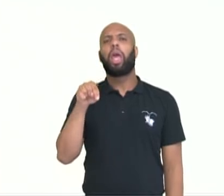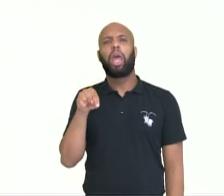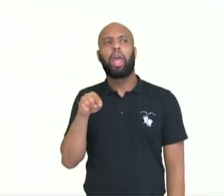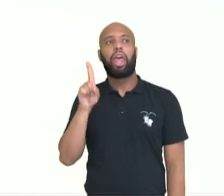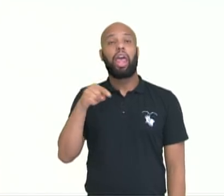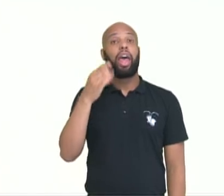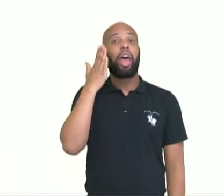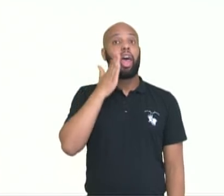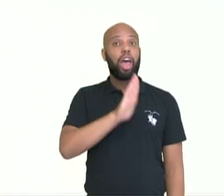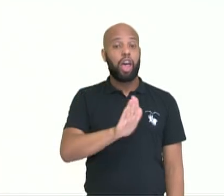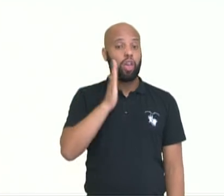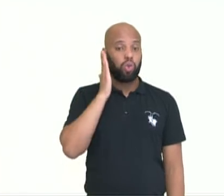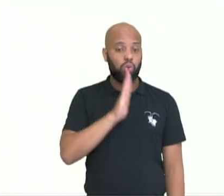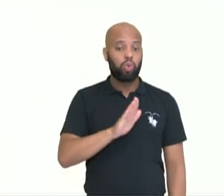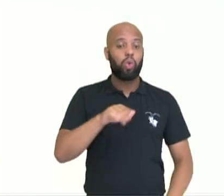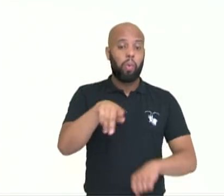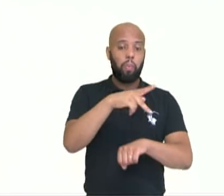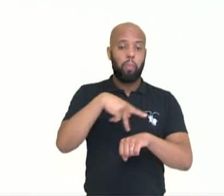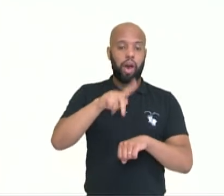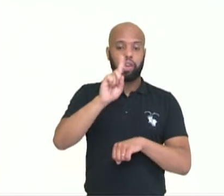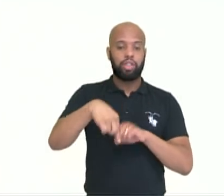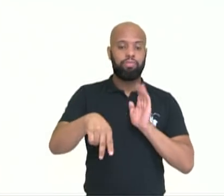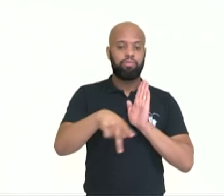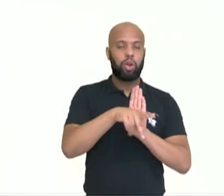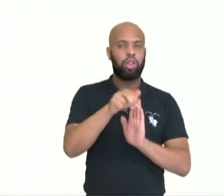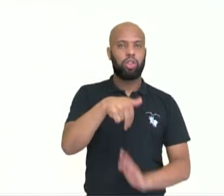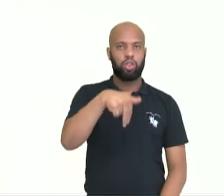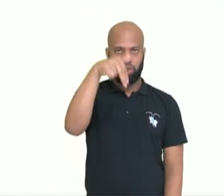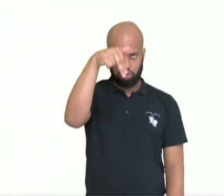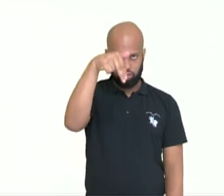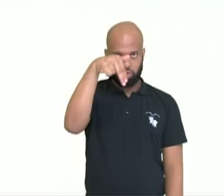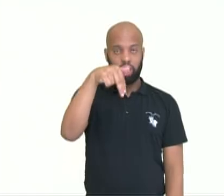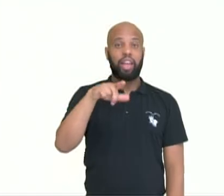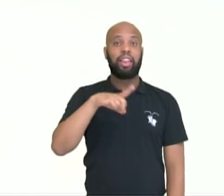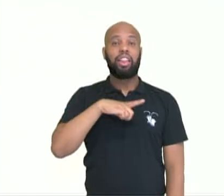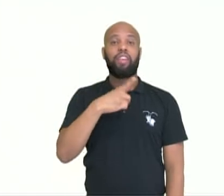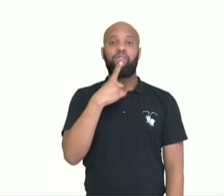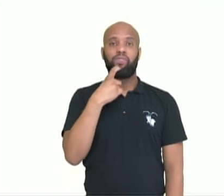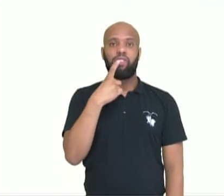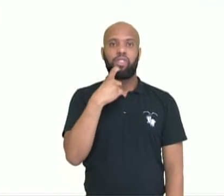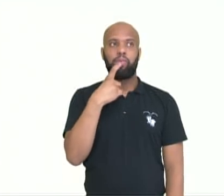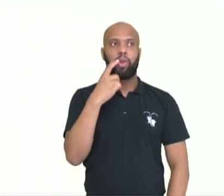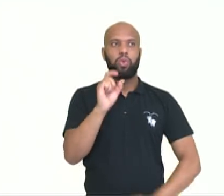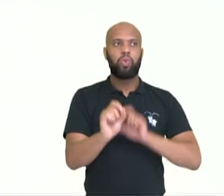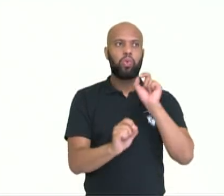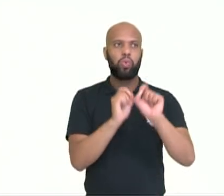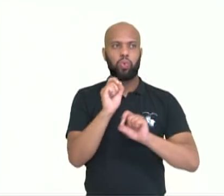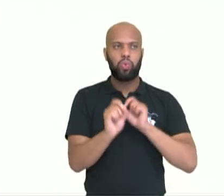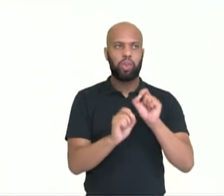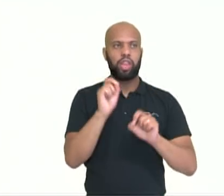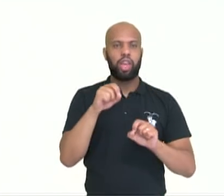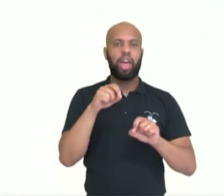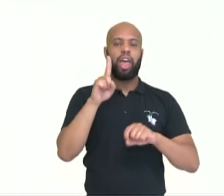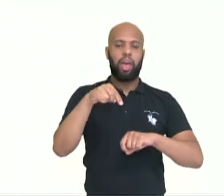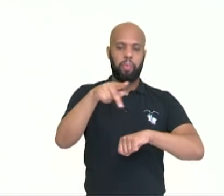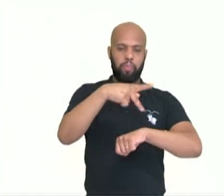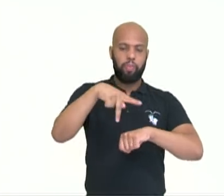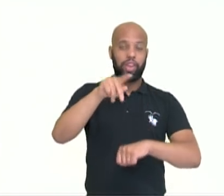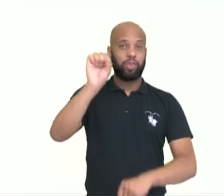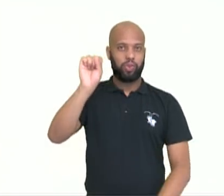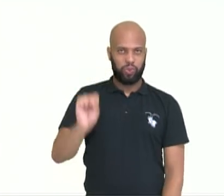cor azul os países considerados países do norte e em vermelho é possível que você visualize os países do